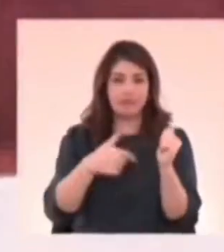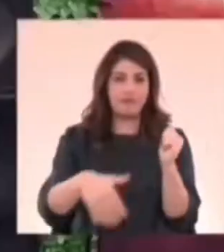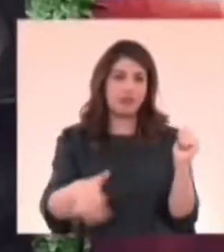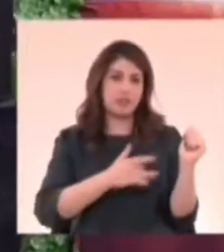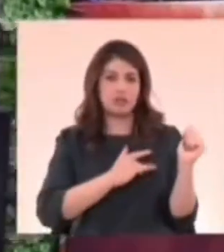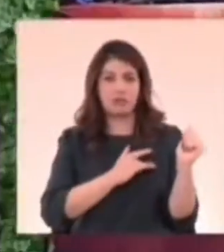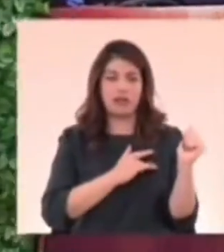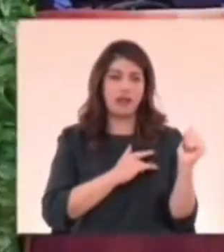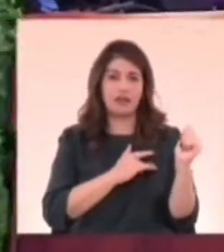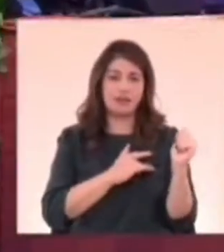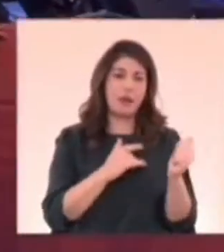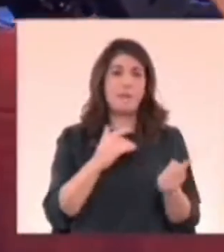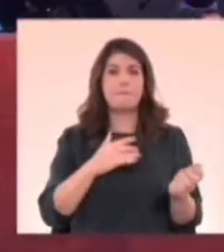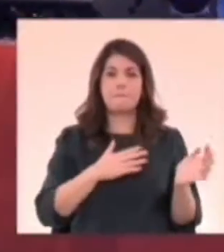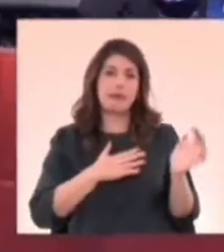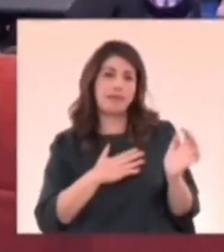fala